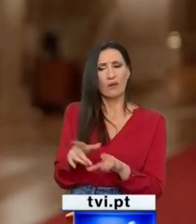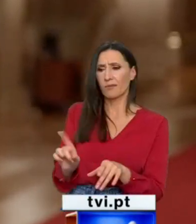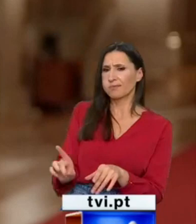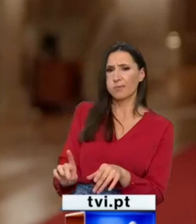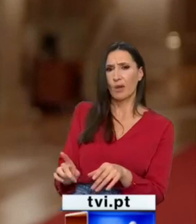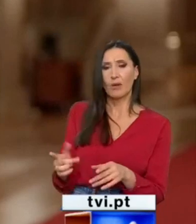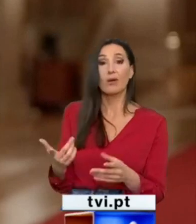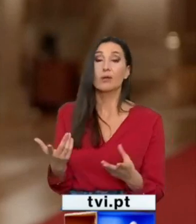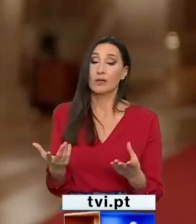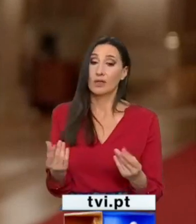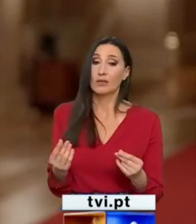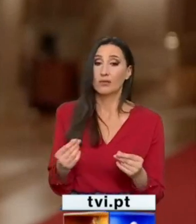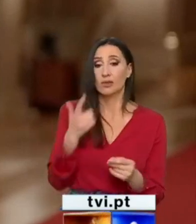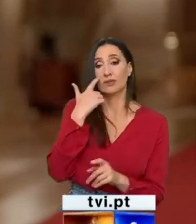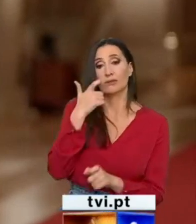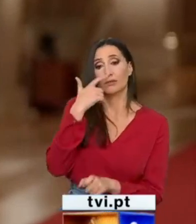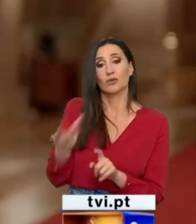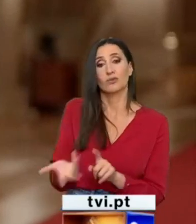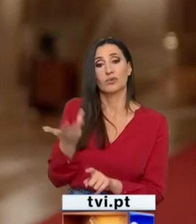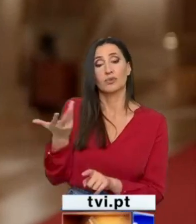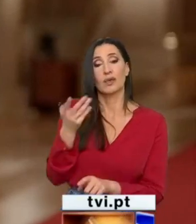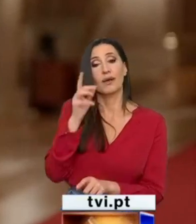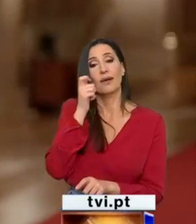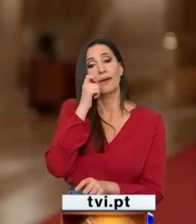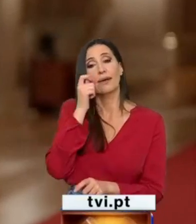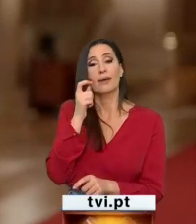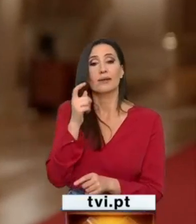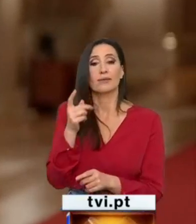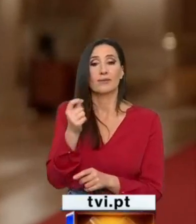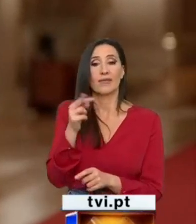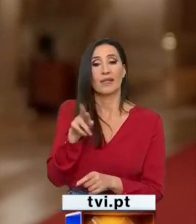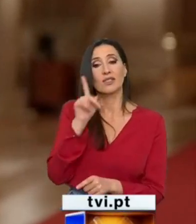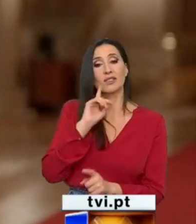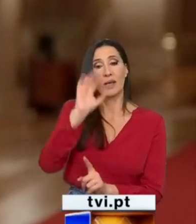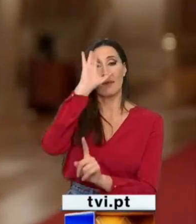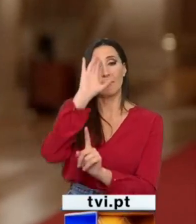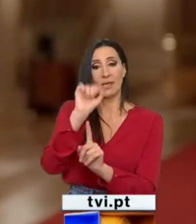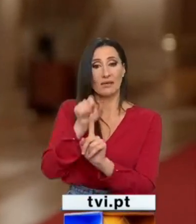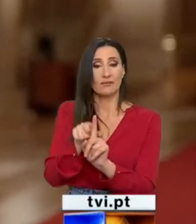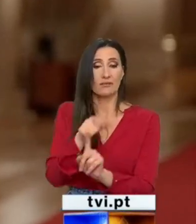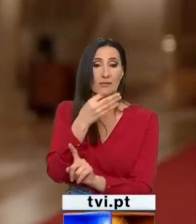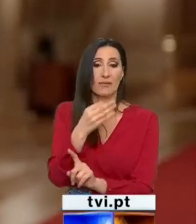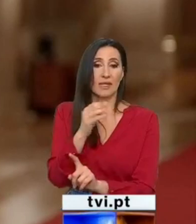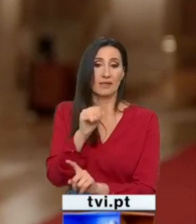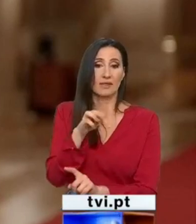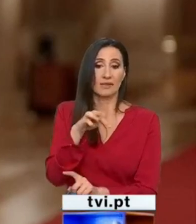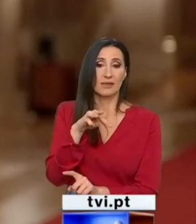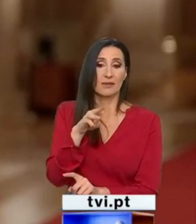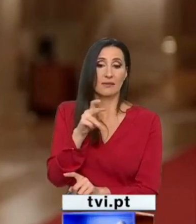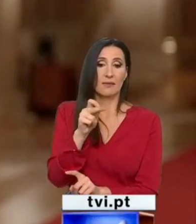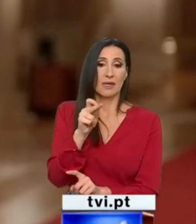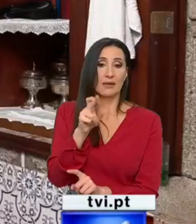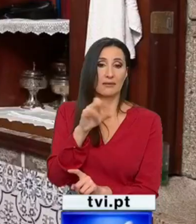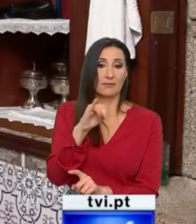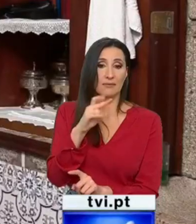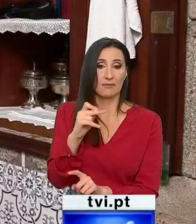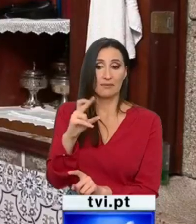que, entre vários notáveis, tem como consultora a ex-ministra socialista Maria de Belém Roseira.